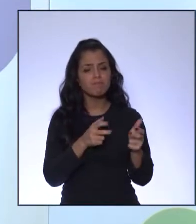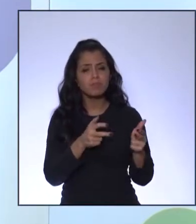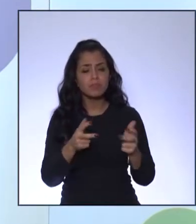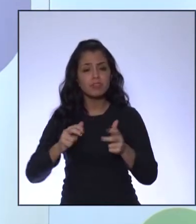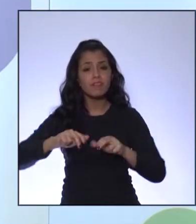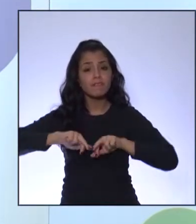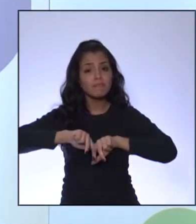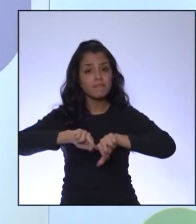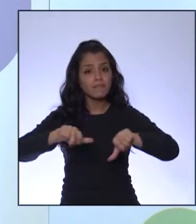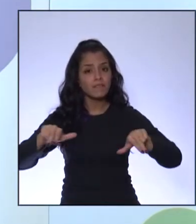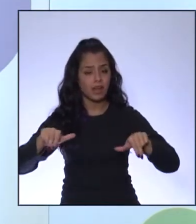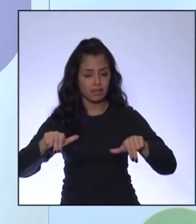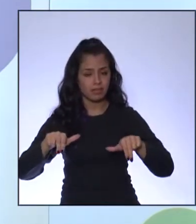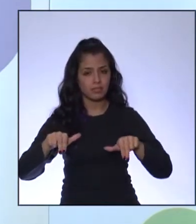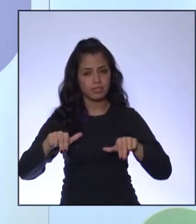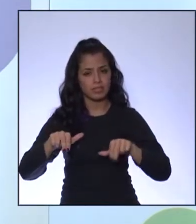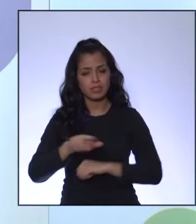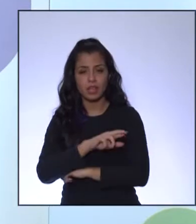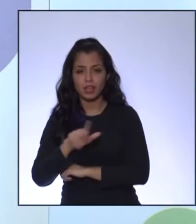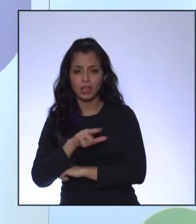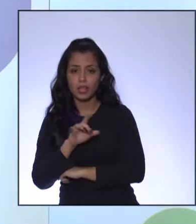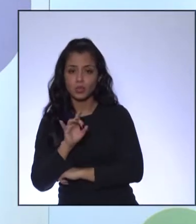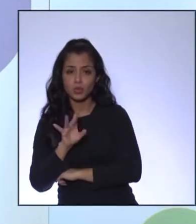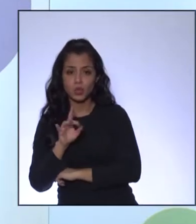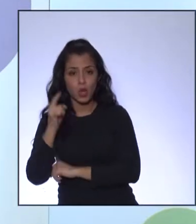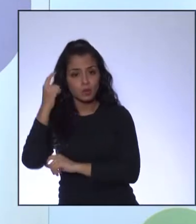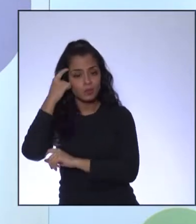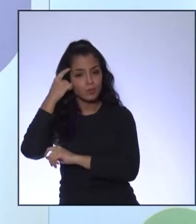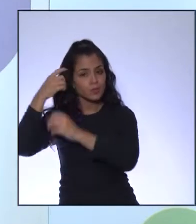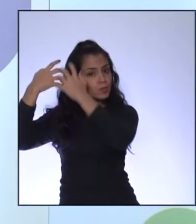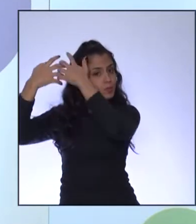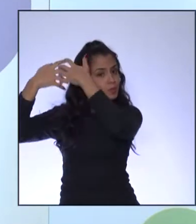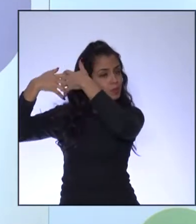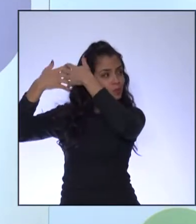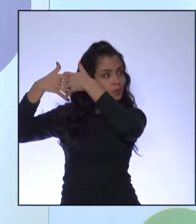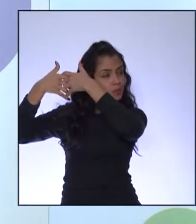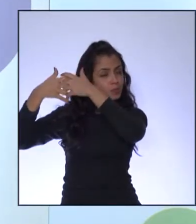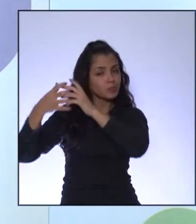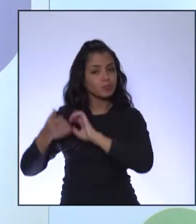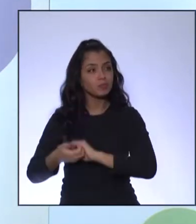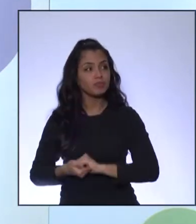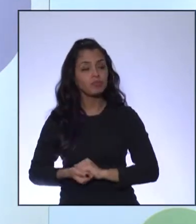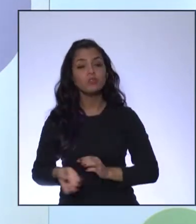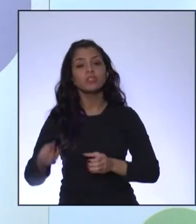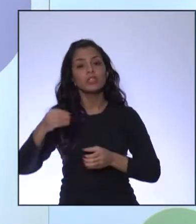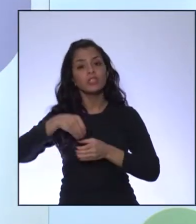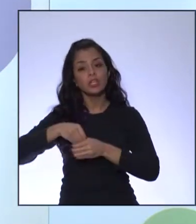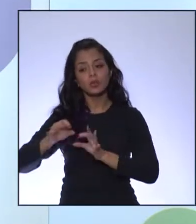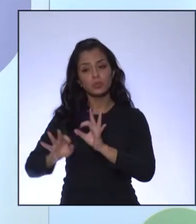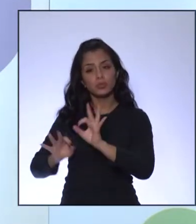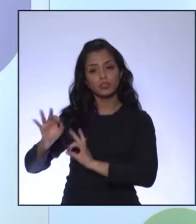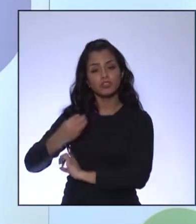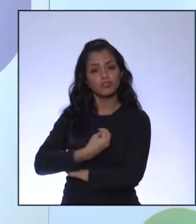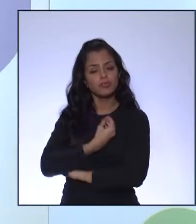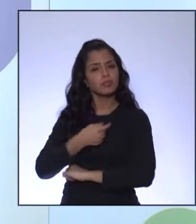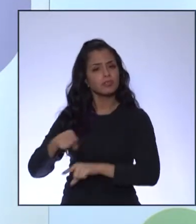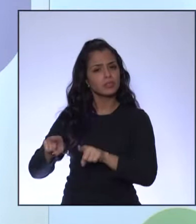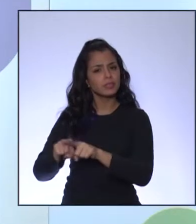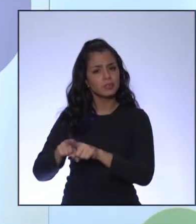esferas do ser, não apenas a cognitiva. Dentro do projeto de vida também, ele vai